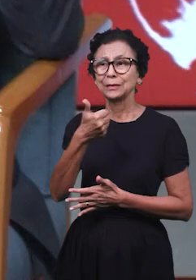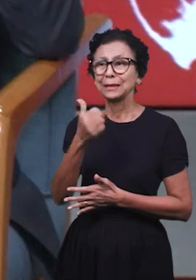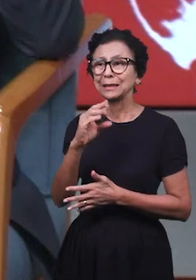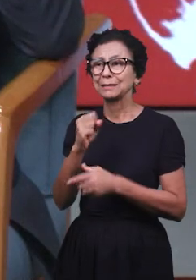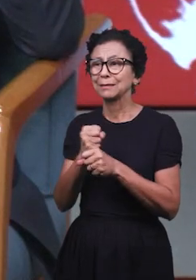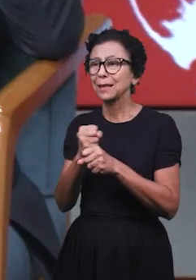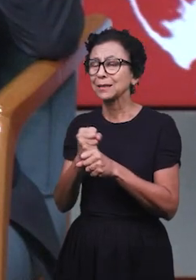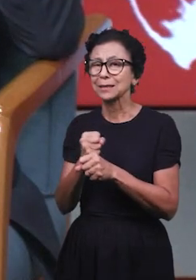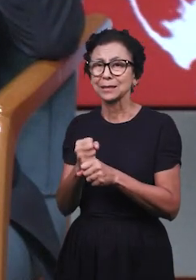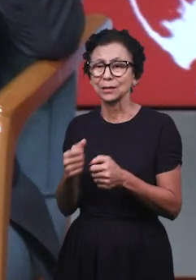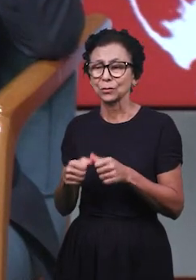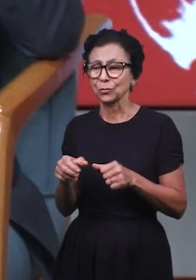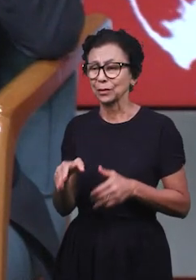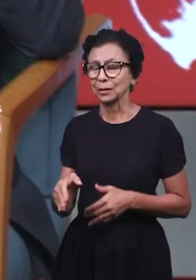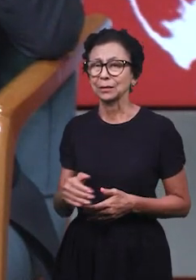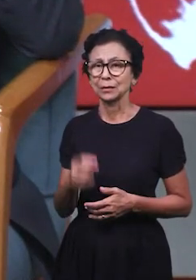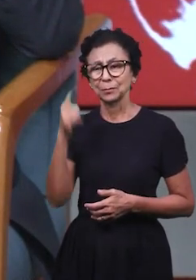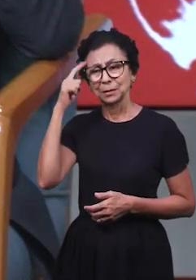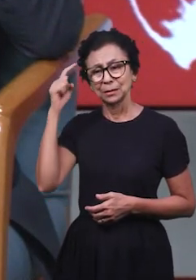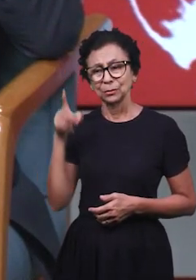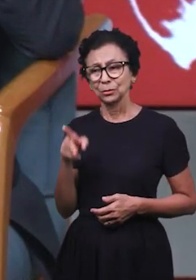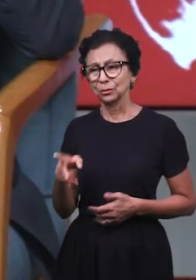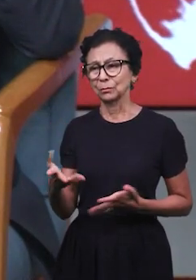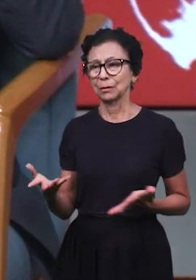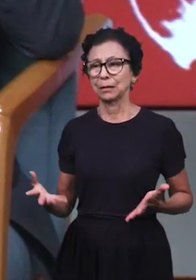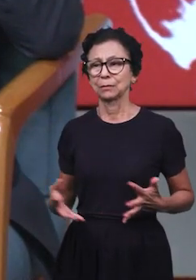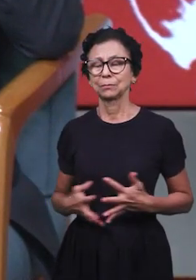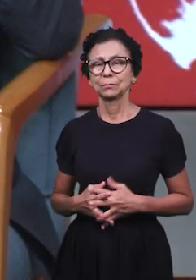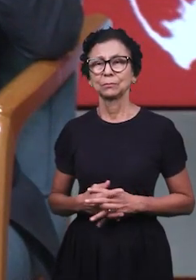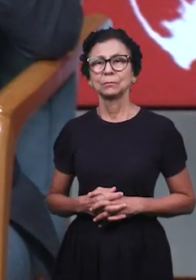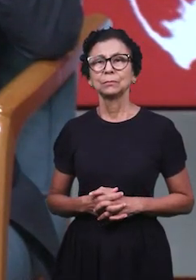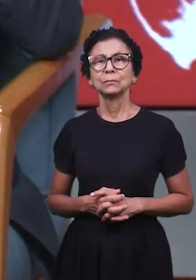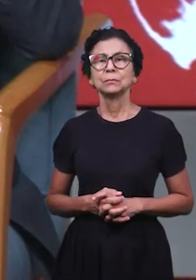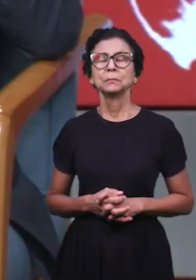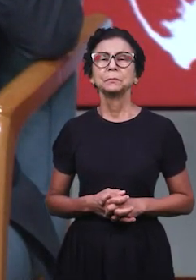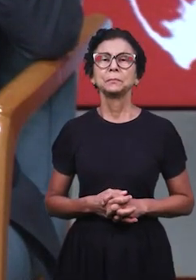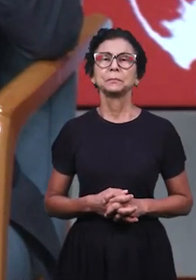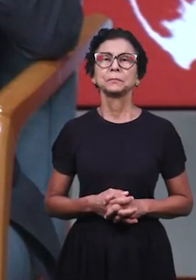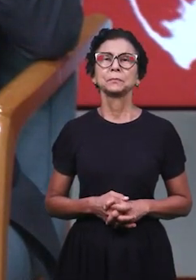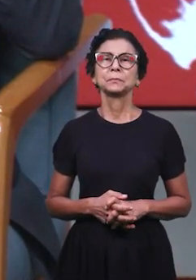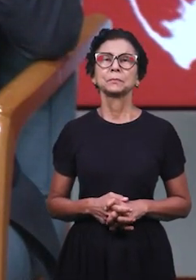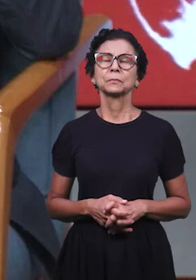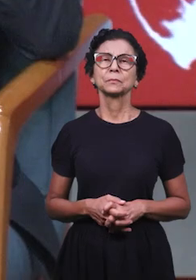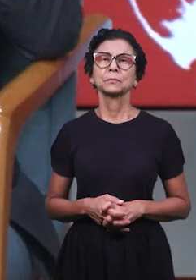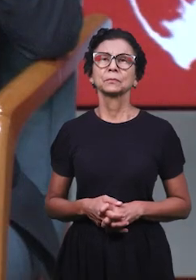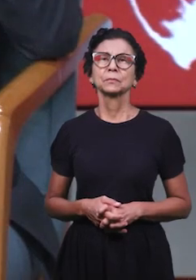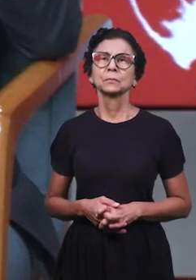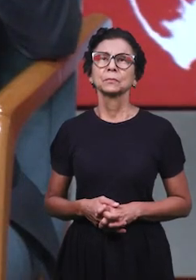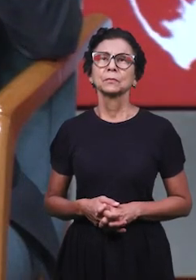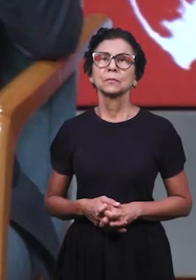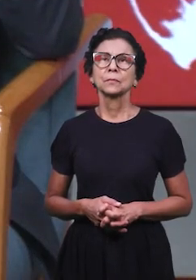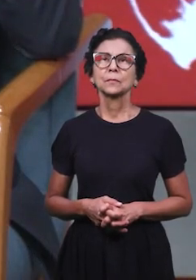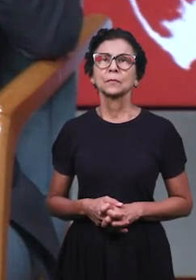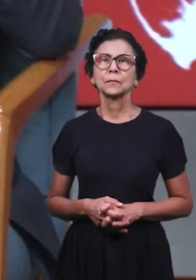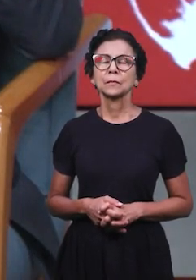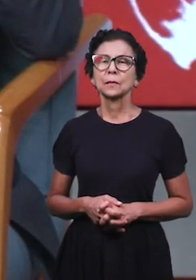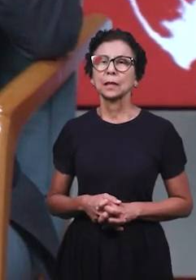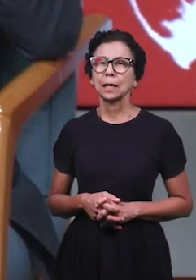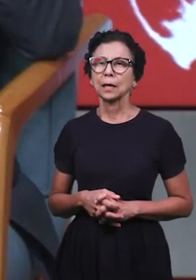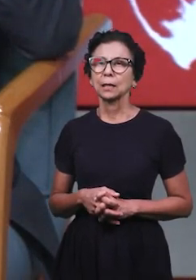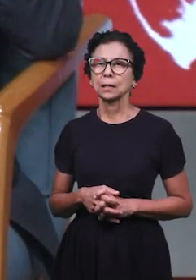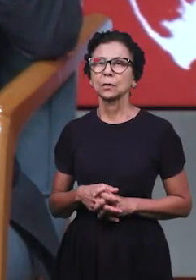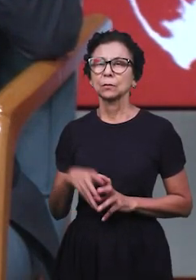que eu fosse continuar aqui. E fiz um período de